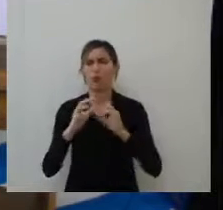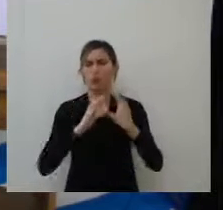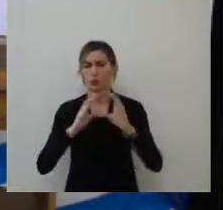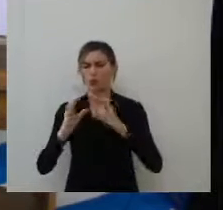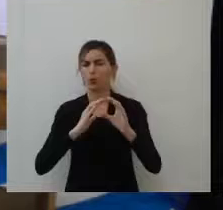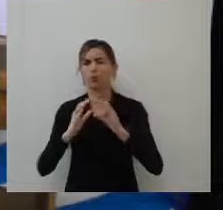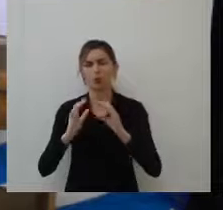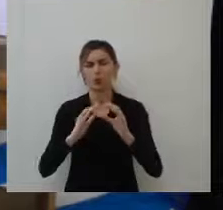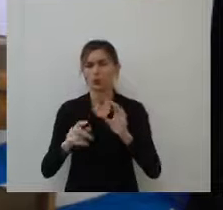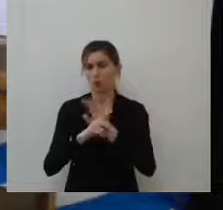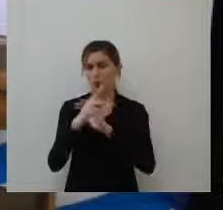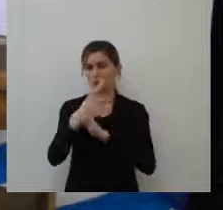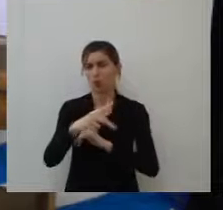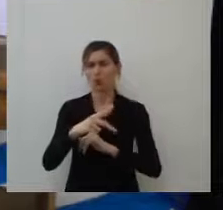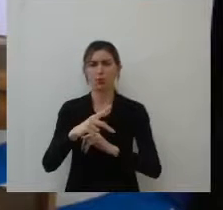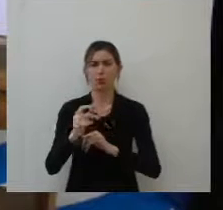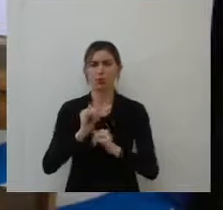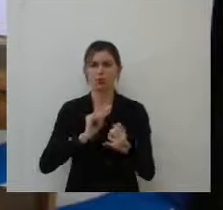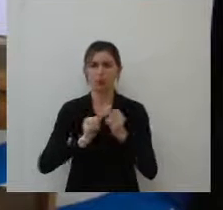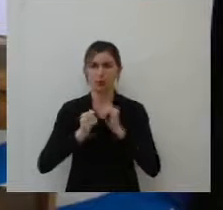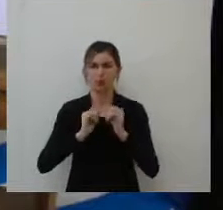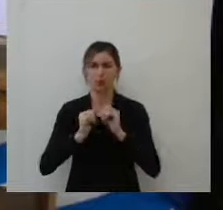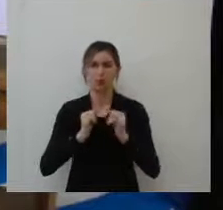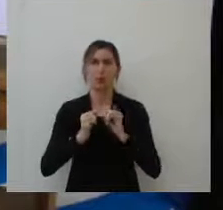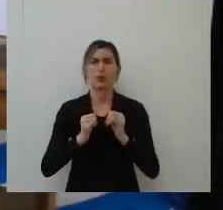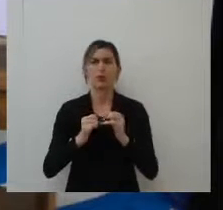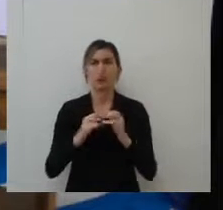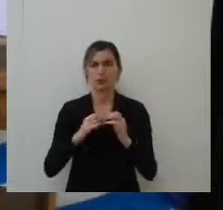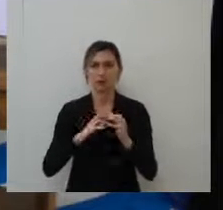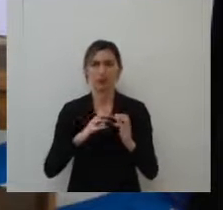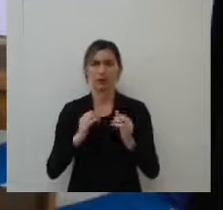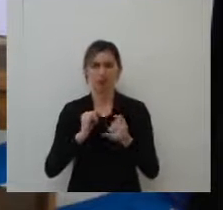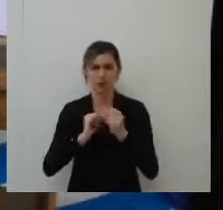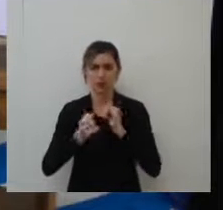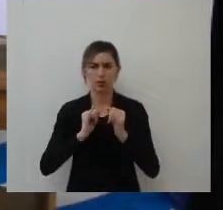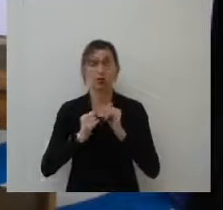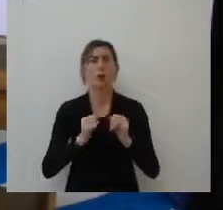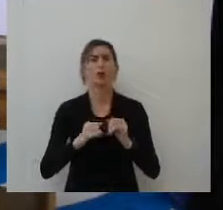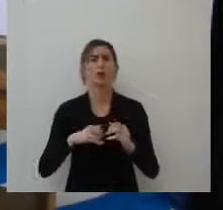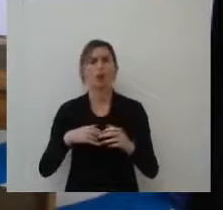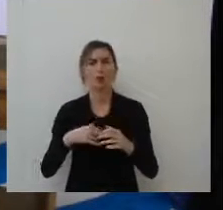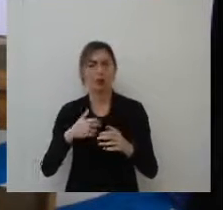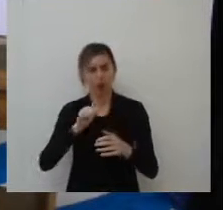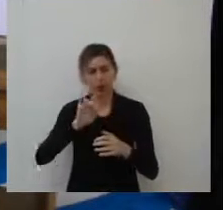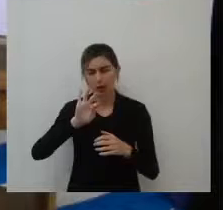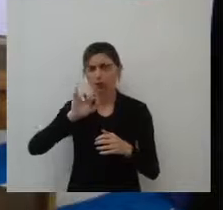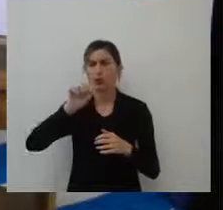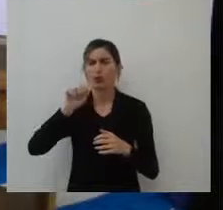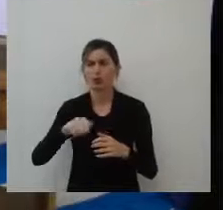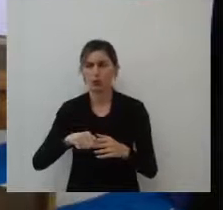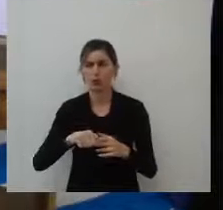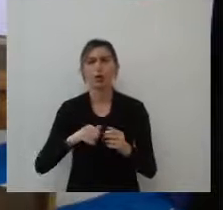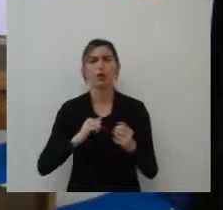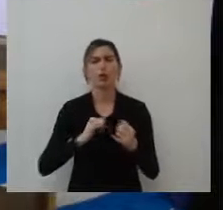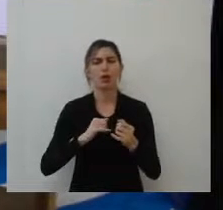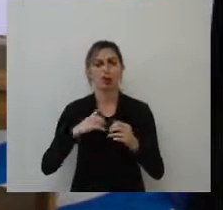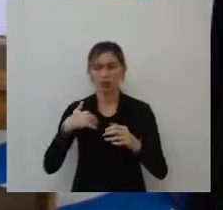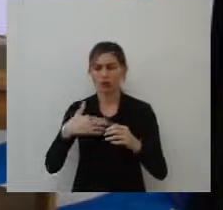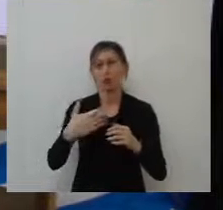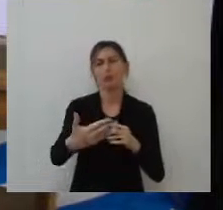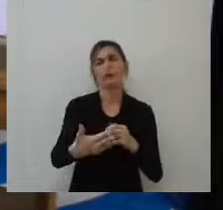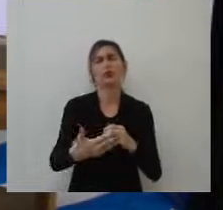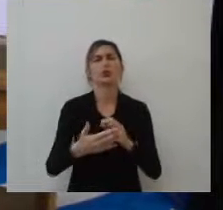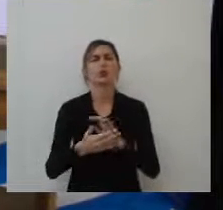que atua independente. A internet é um meio de comunicação que atua, certo? Através